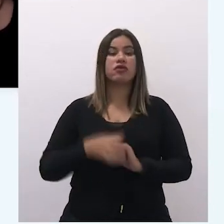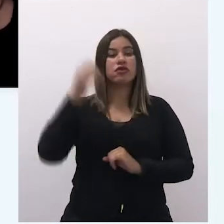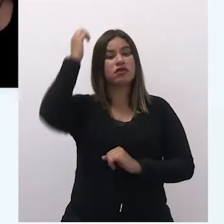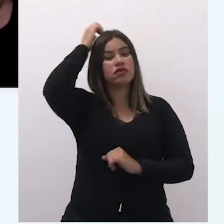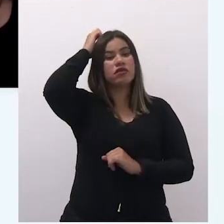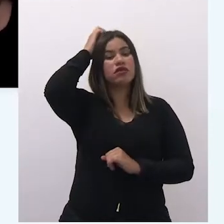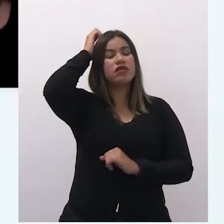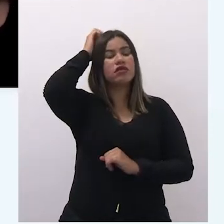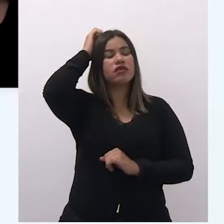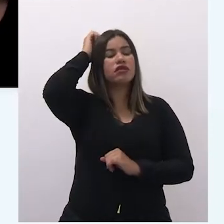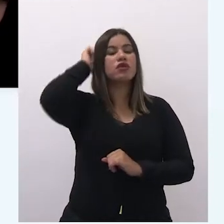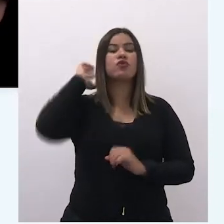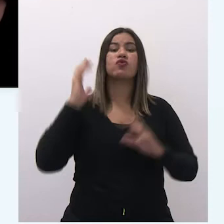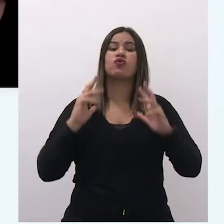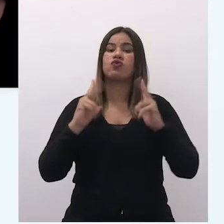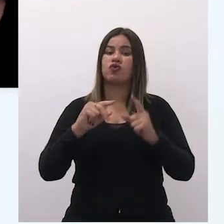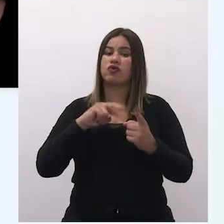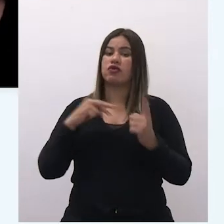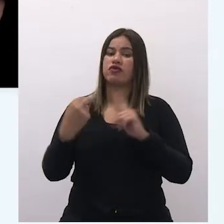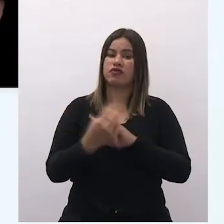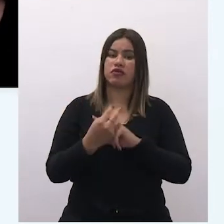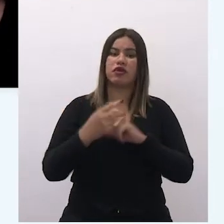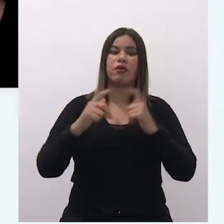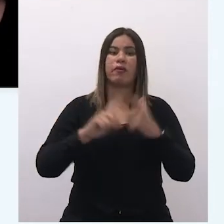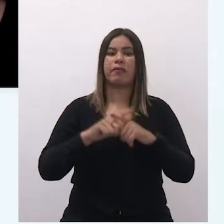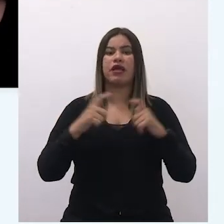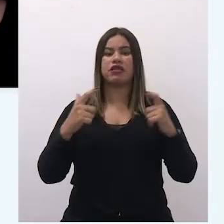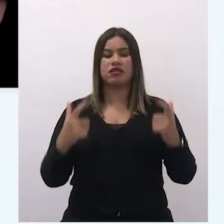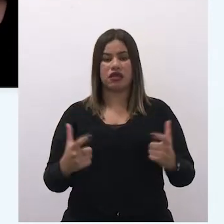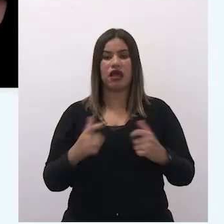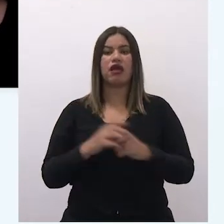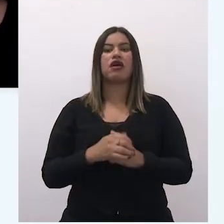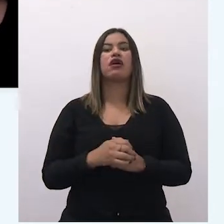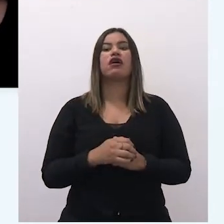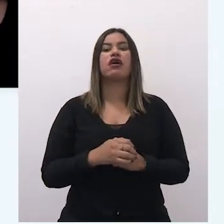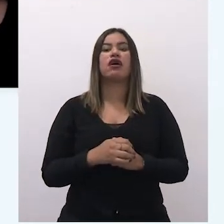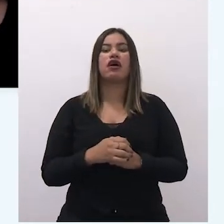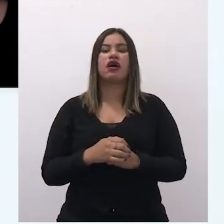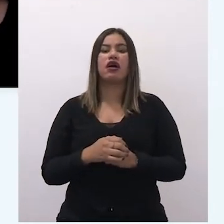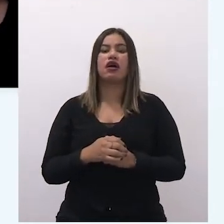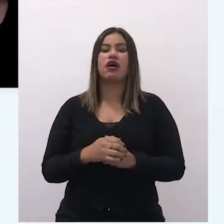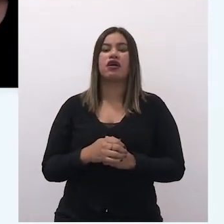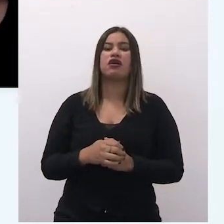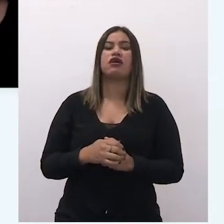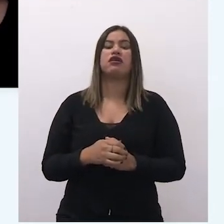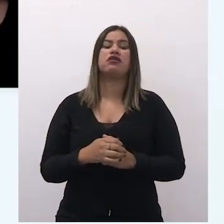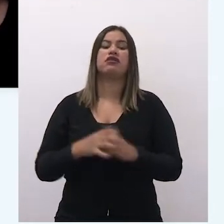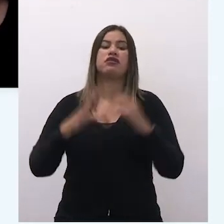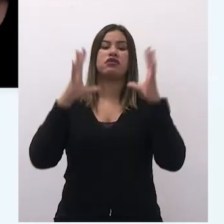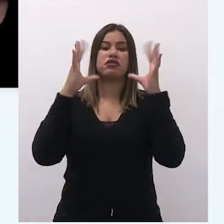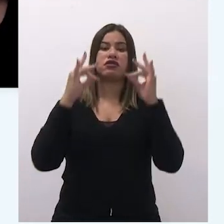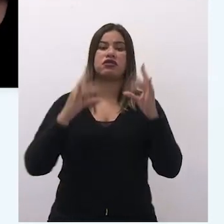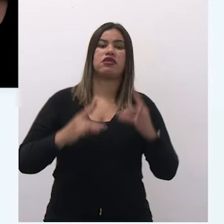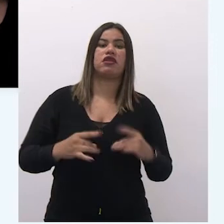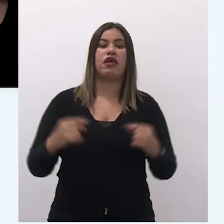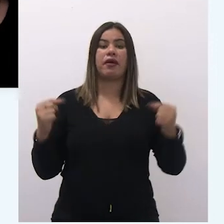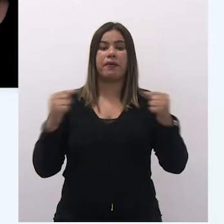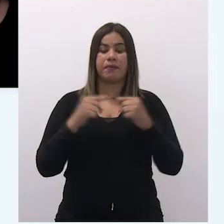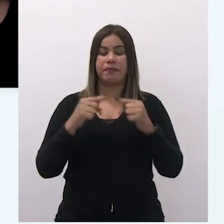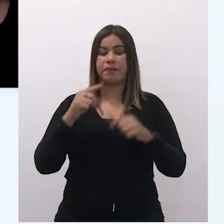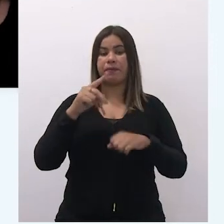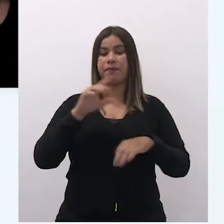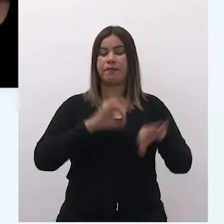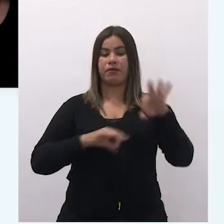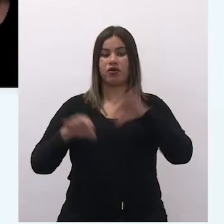mais ampliada da Base Nacional Comum Curricular e dessa especificidade maior que é o projeto